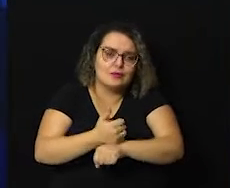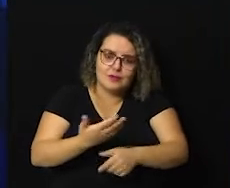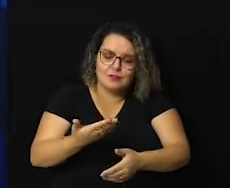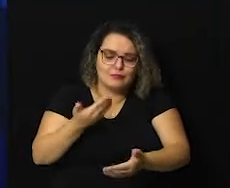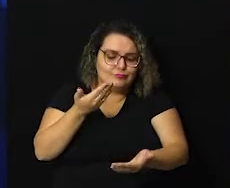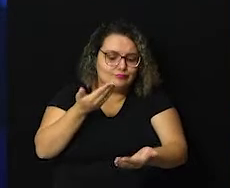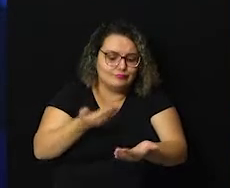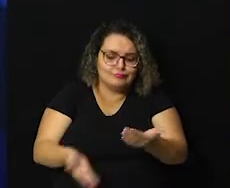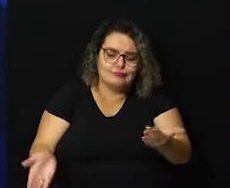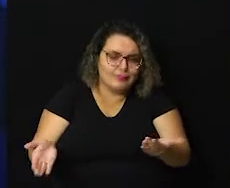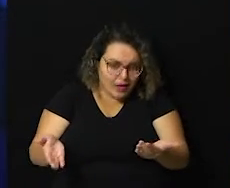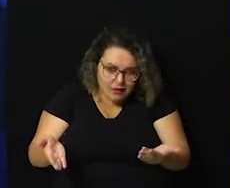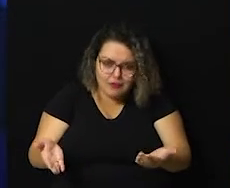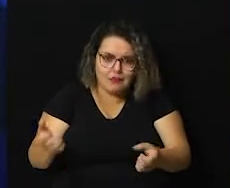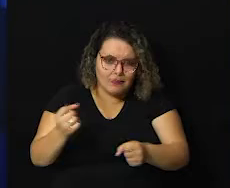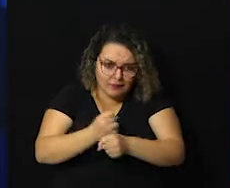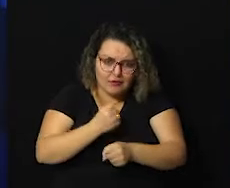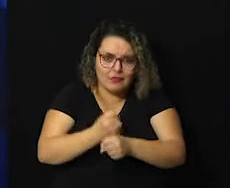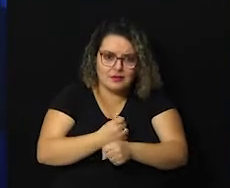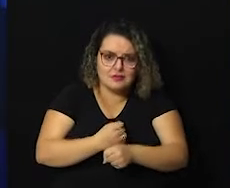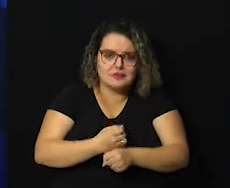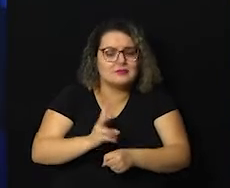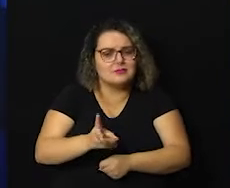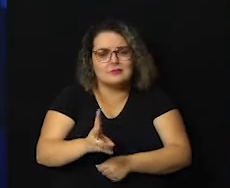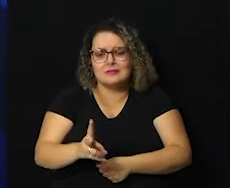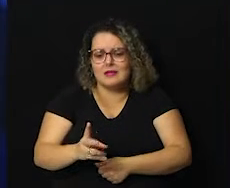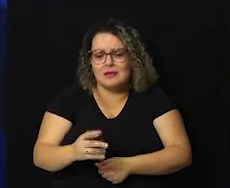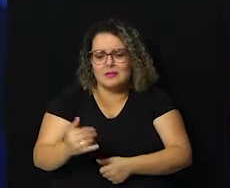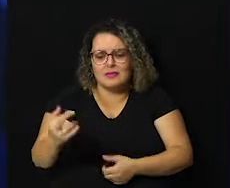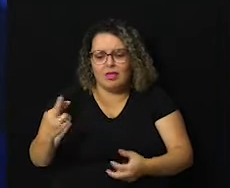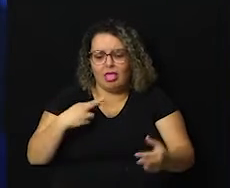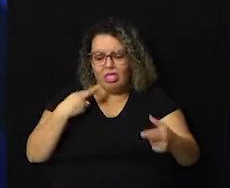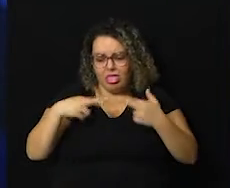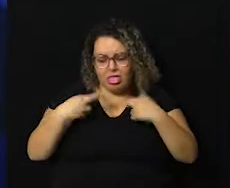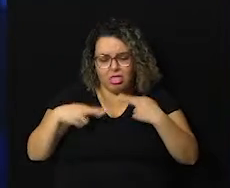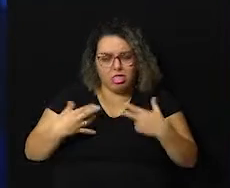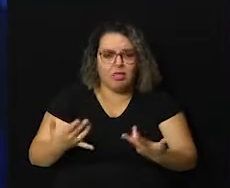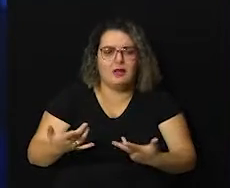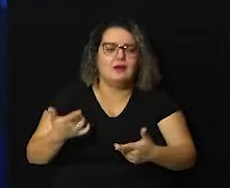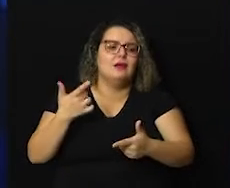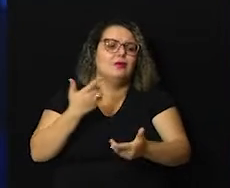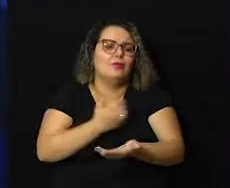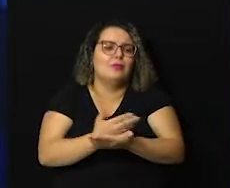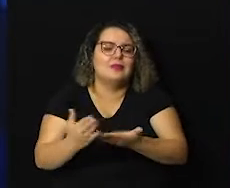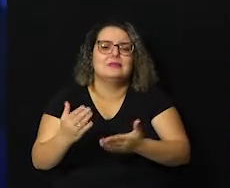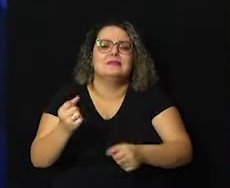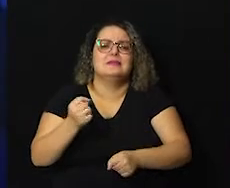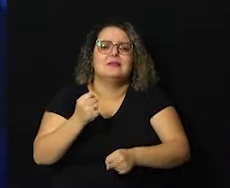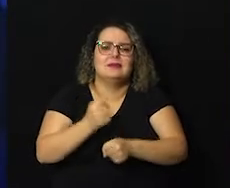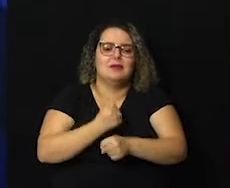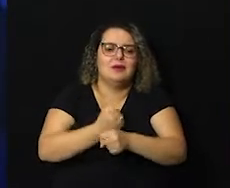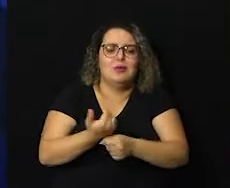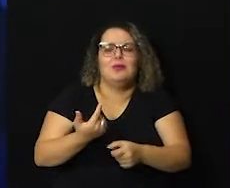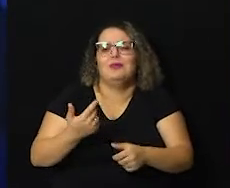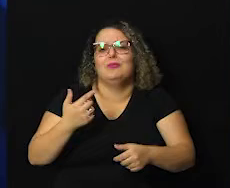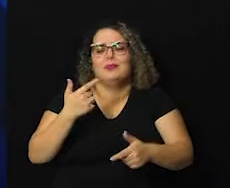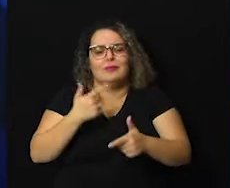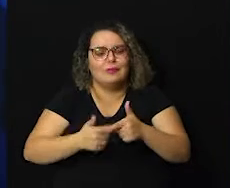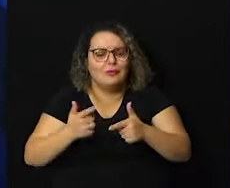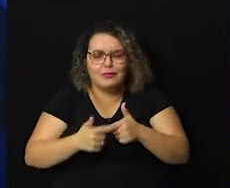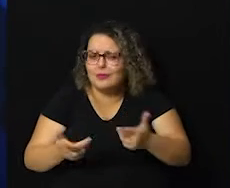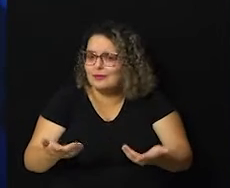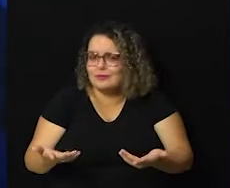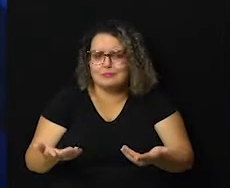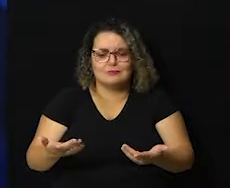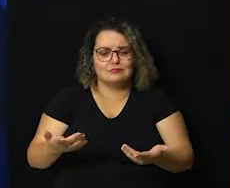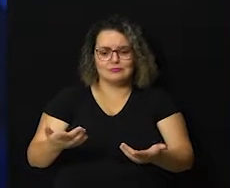recebo média e pelo menos uma vez por semana alguém reclamando que começou a obra teve problema eu recebo vira e mexe